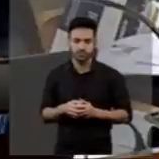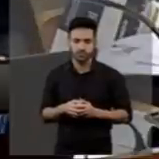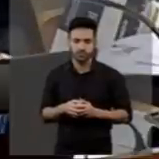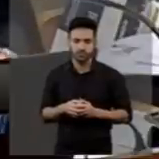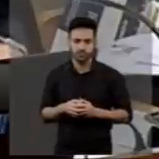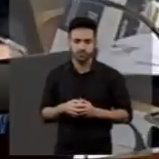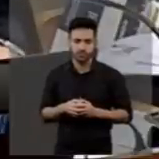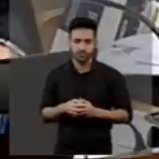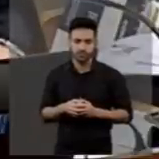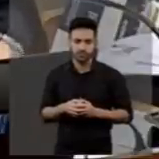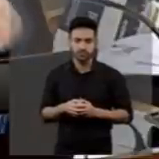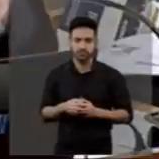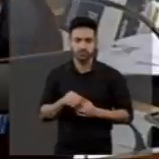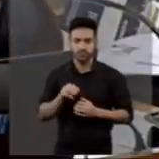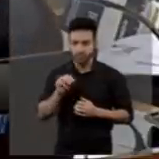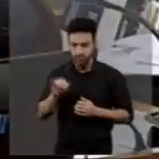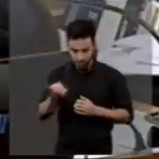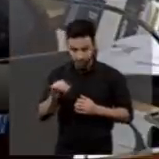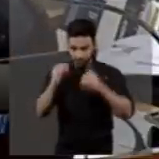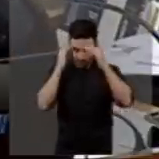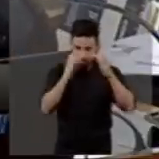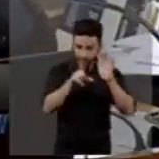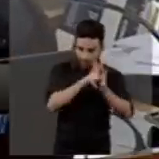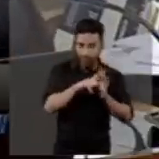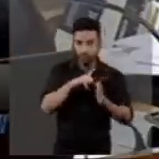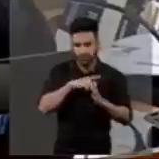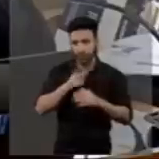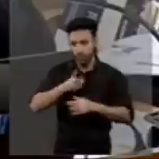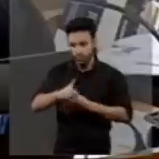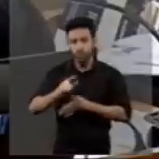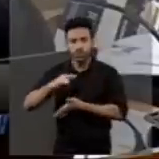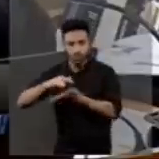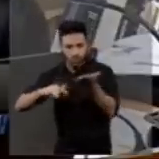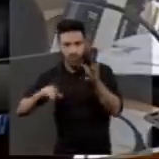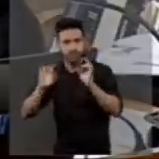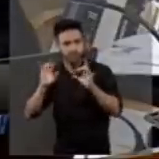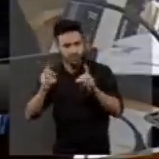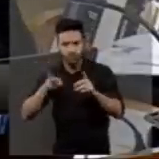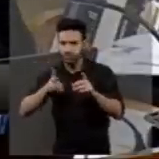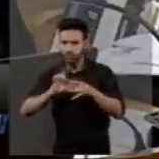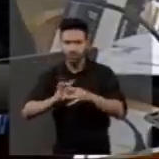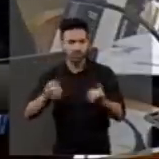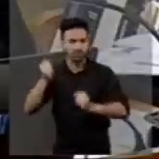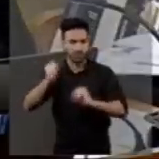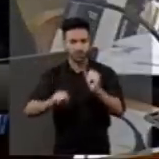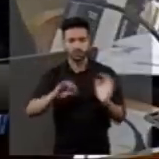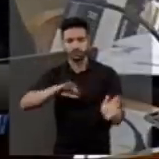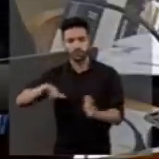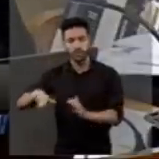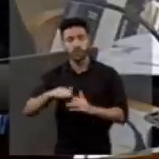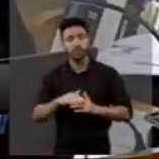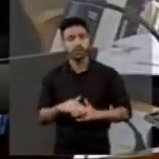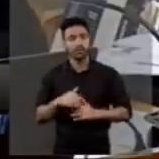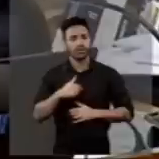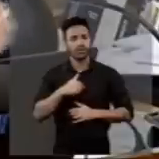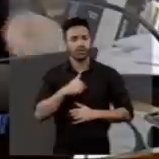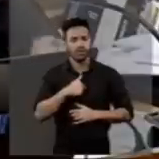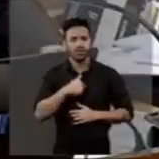do registro especial. Presidente, em virtude disso, não me parece aqui,